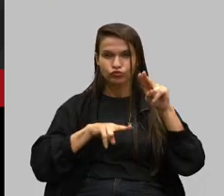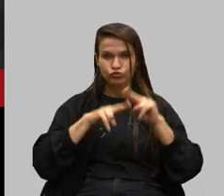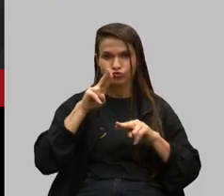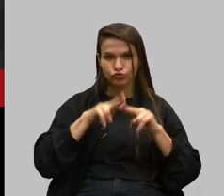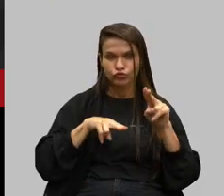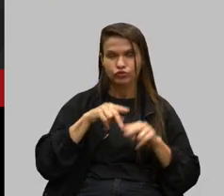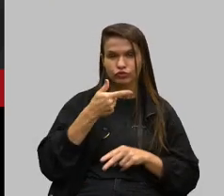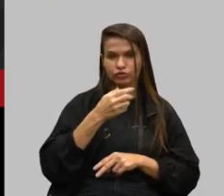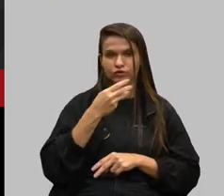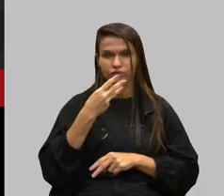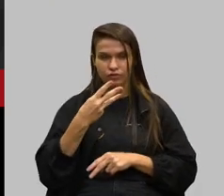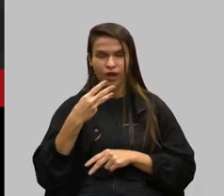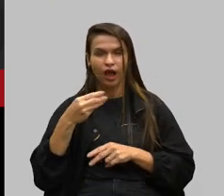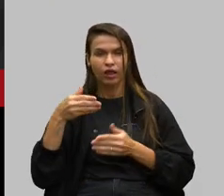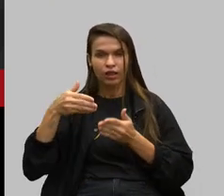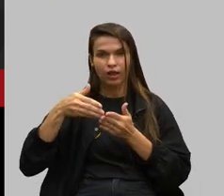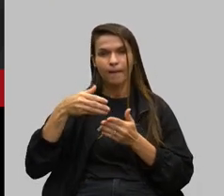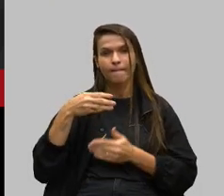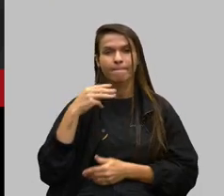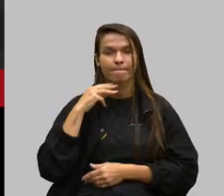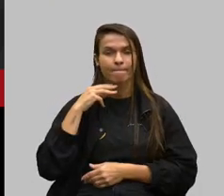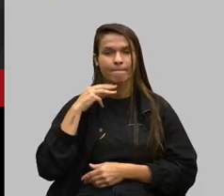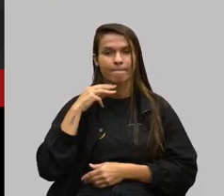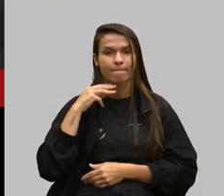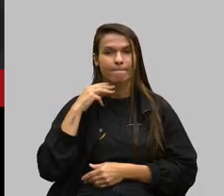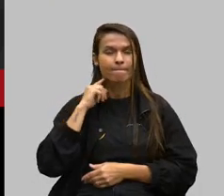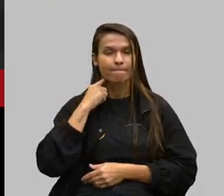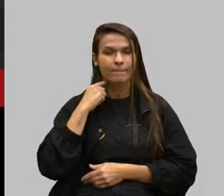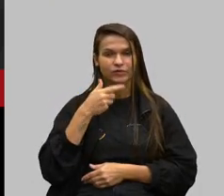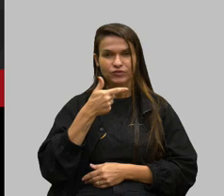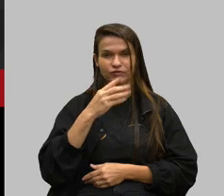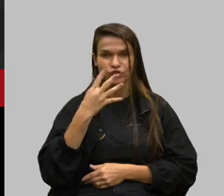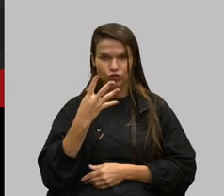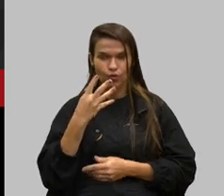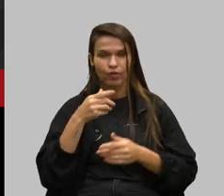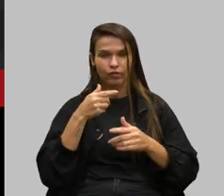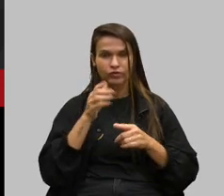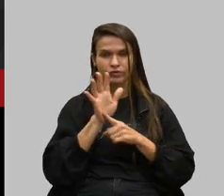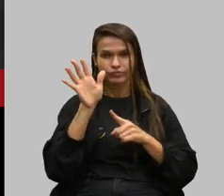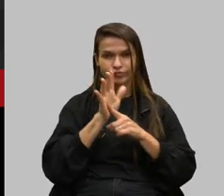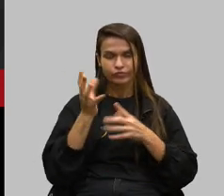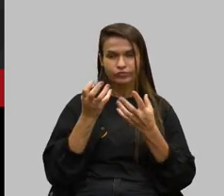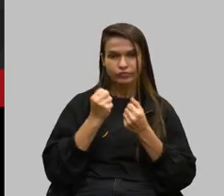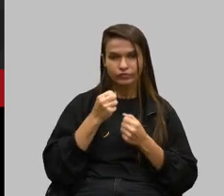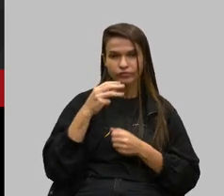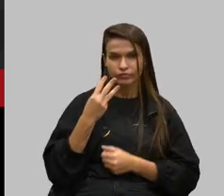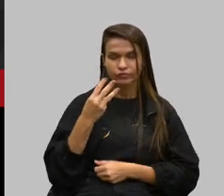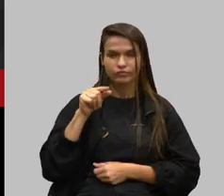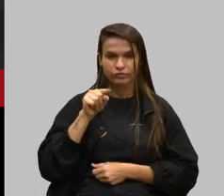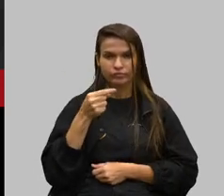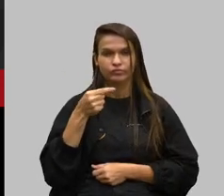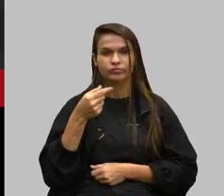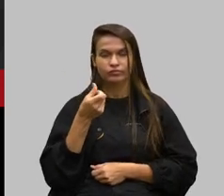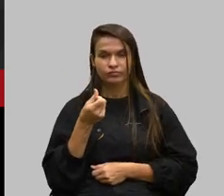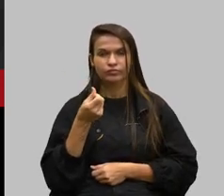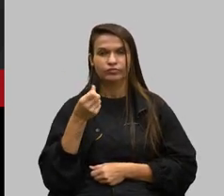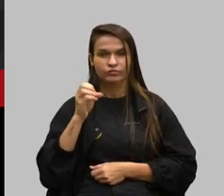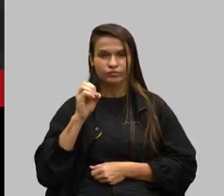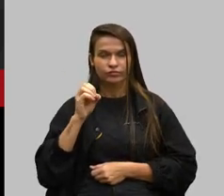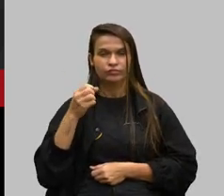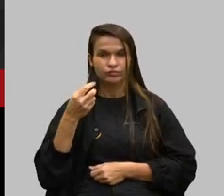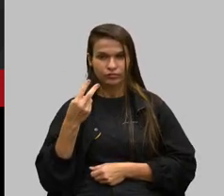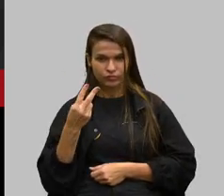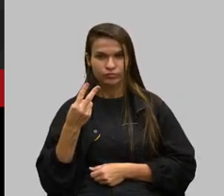24 status das demandas demandas recebidas 3962 demandas recebidas